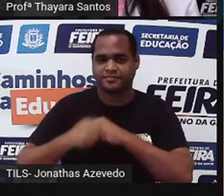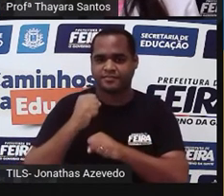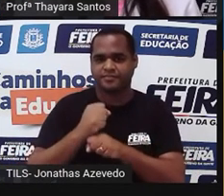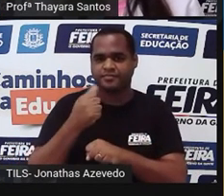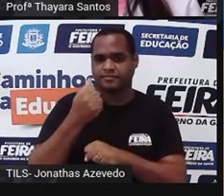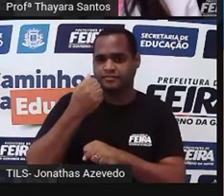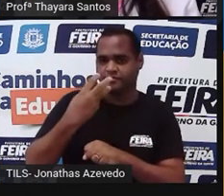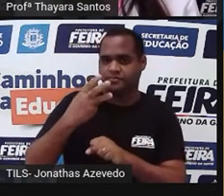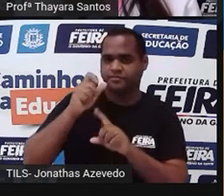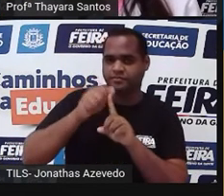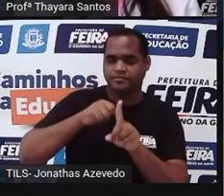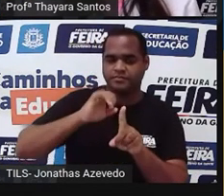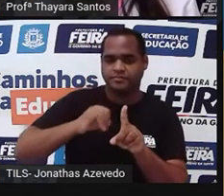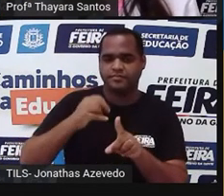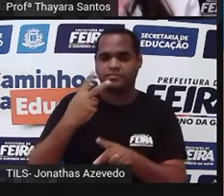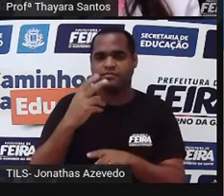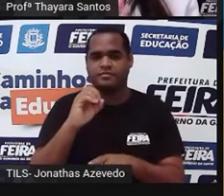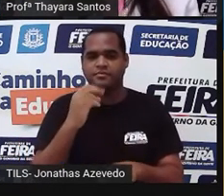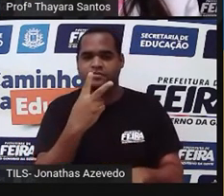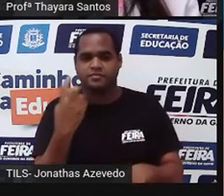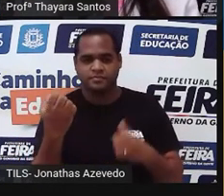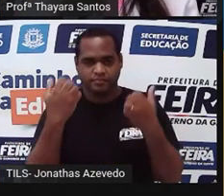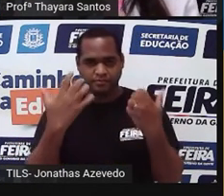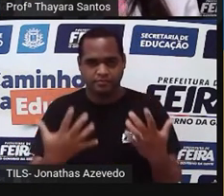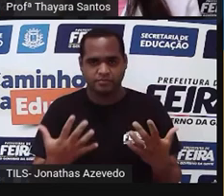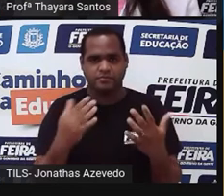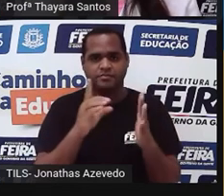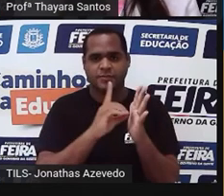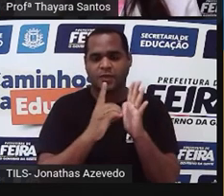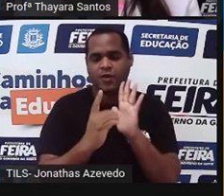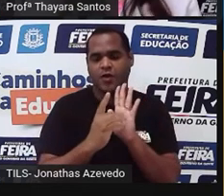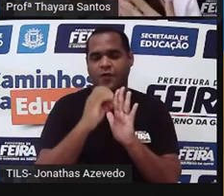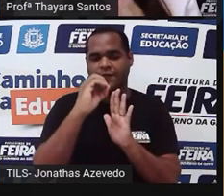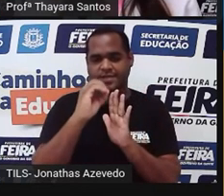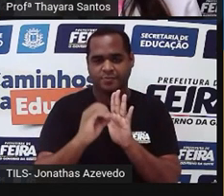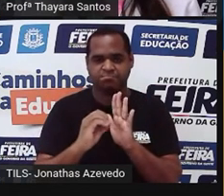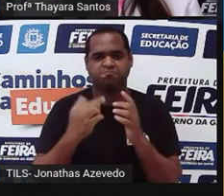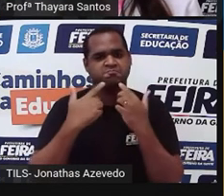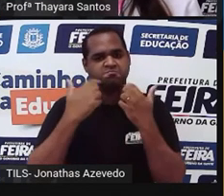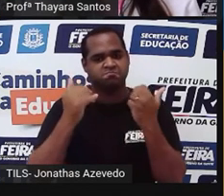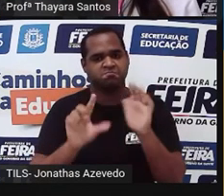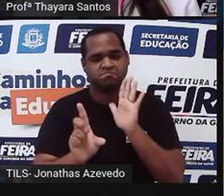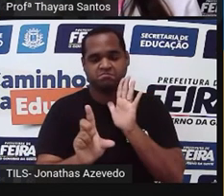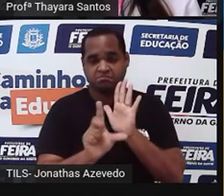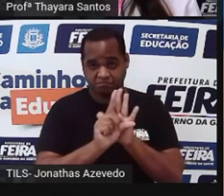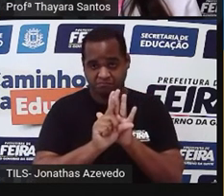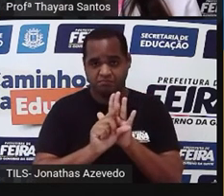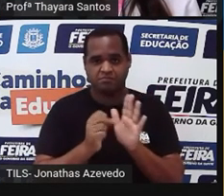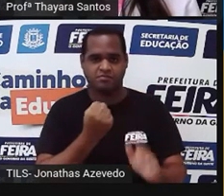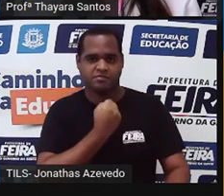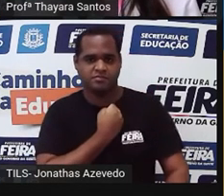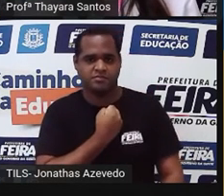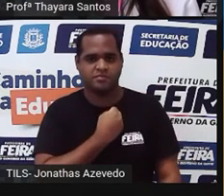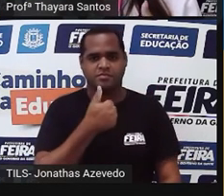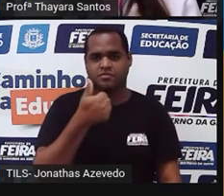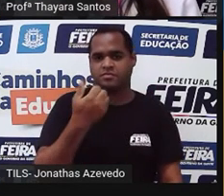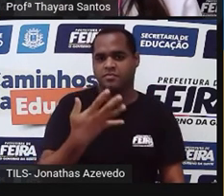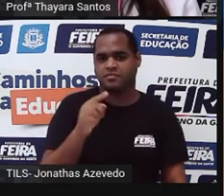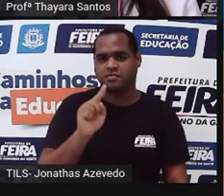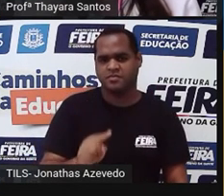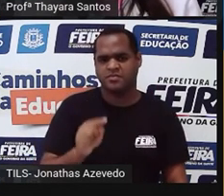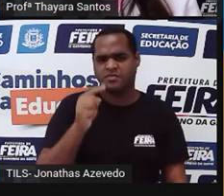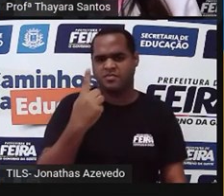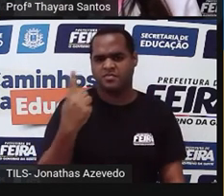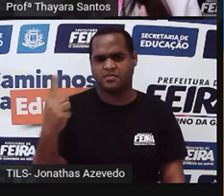de janeiro de 2021, sai no Diário Oficial da República, né, uma lei, que é a Lei número